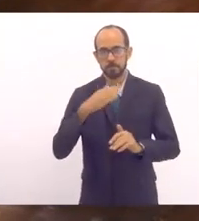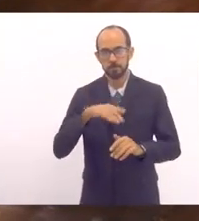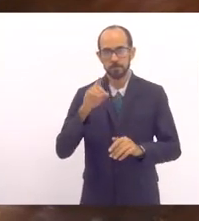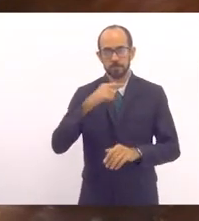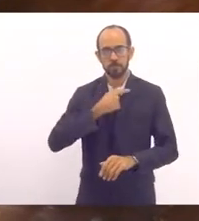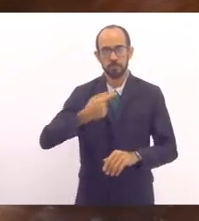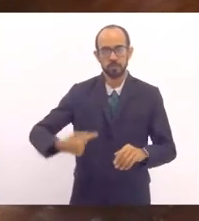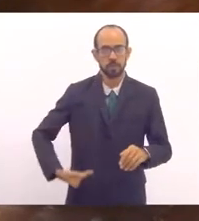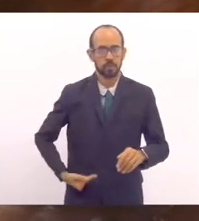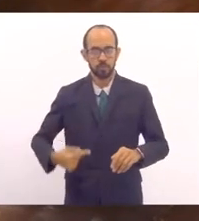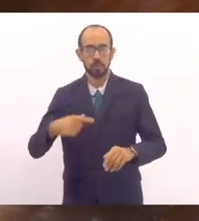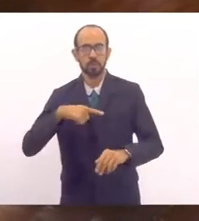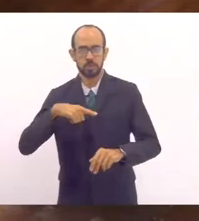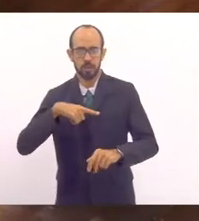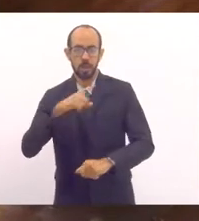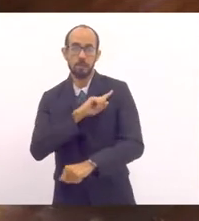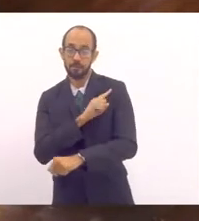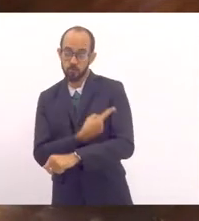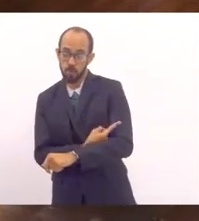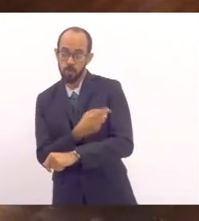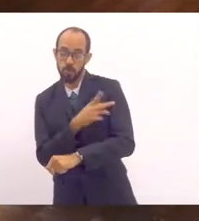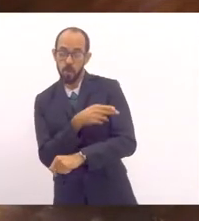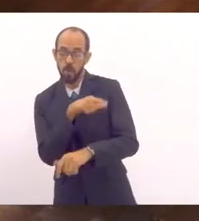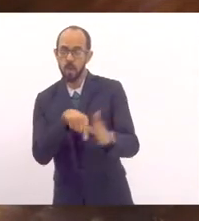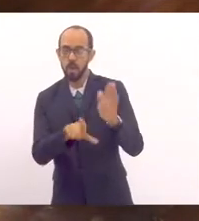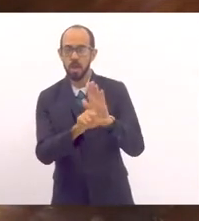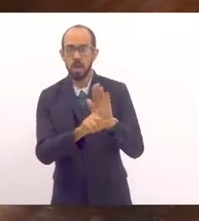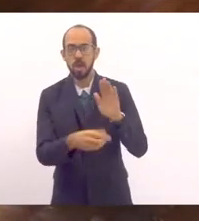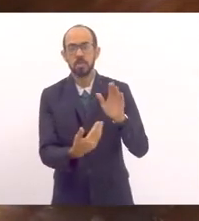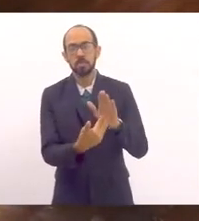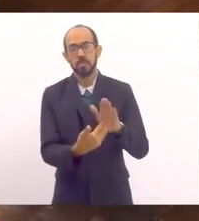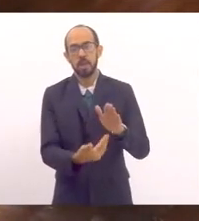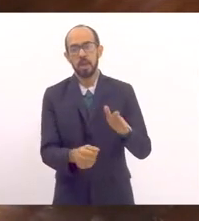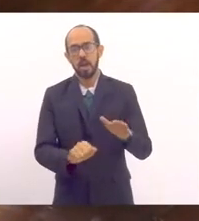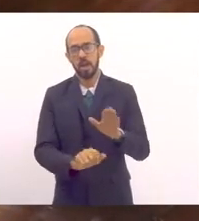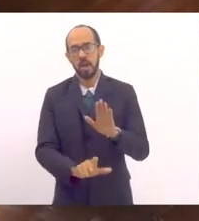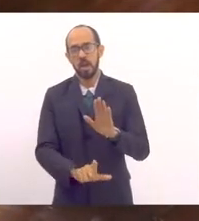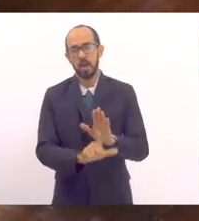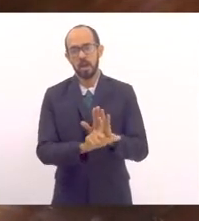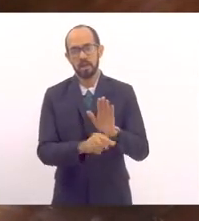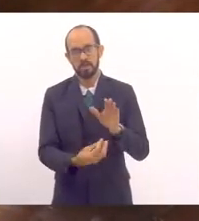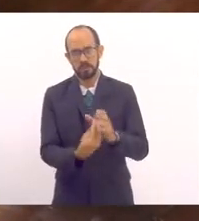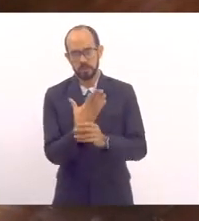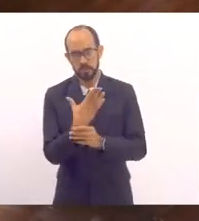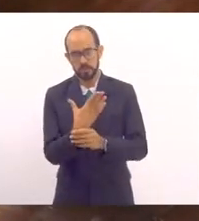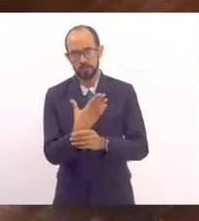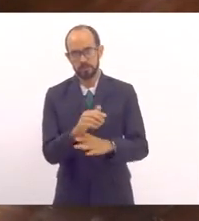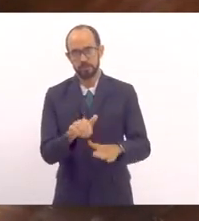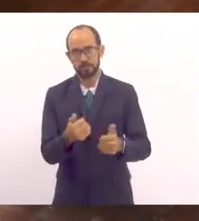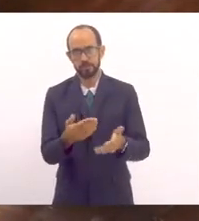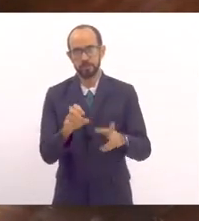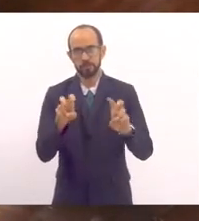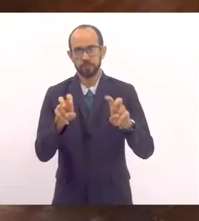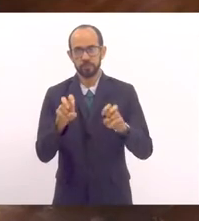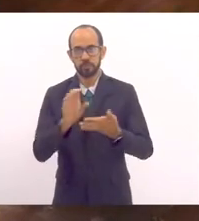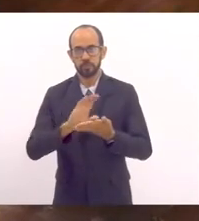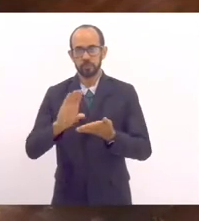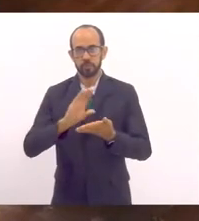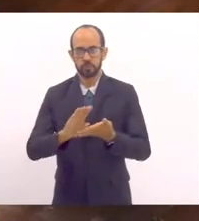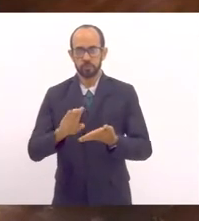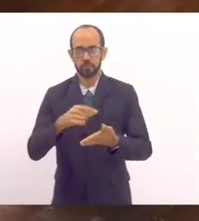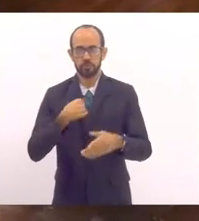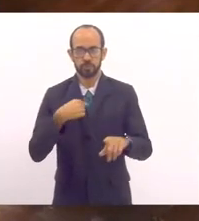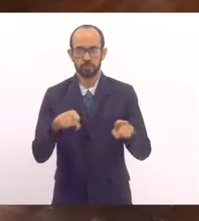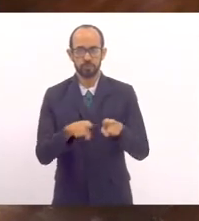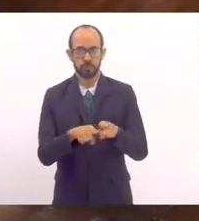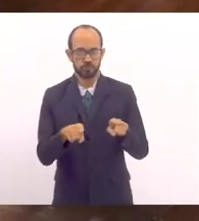lei até que seja criada uma lei revogando. Né? Então, é o nosso caso. Em relação ao Conselho Estadual, eu também faço parte do que o